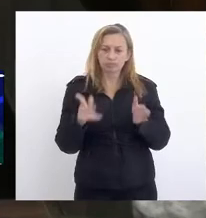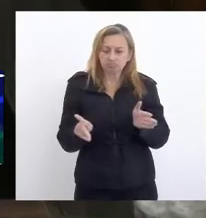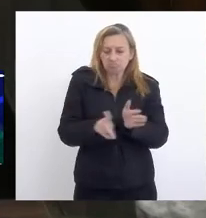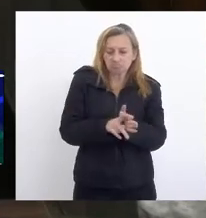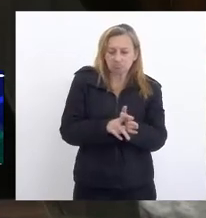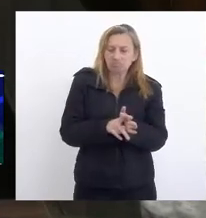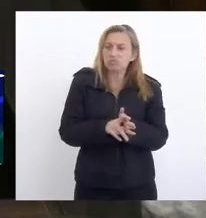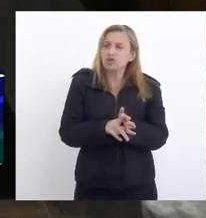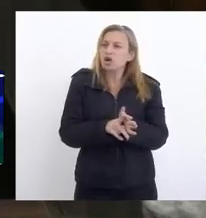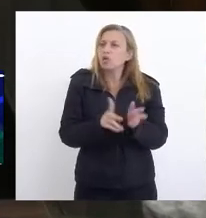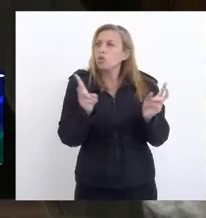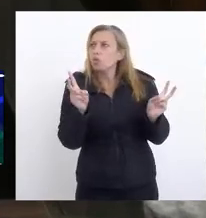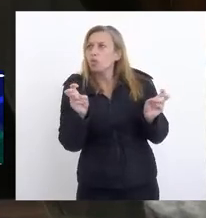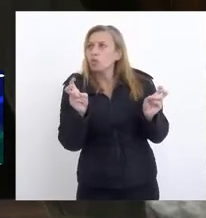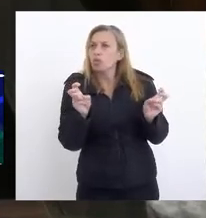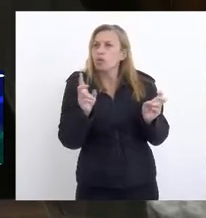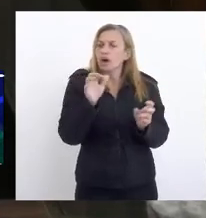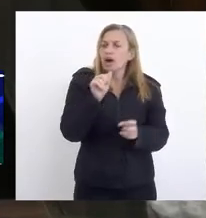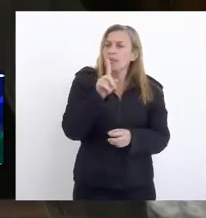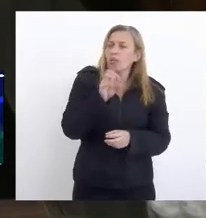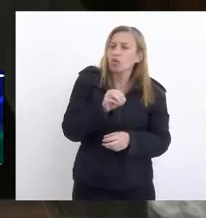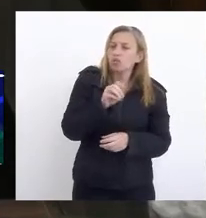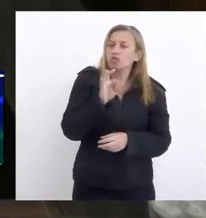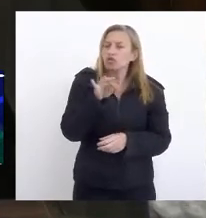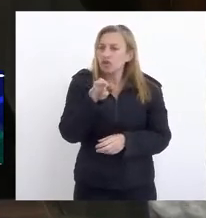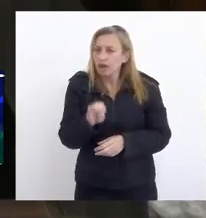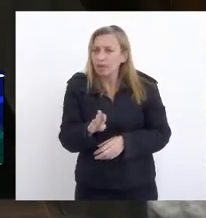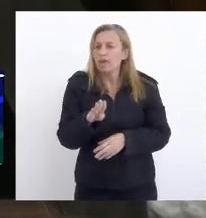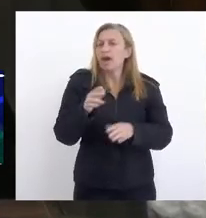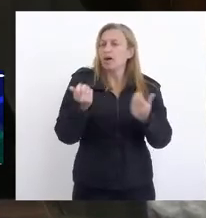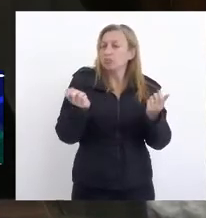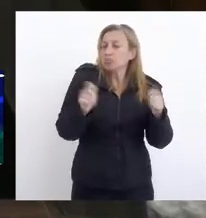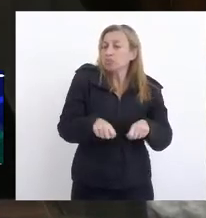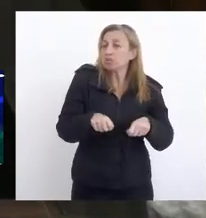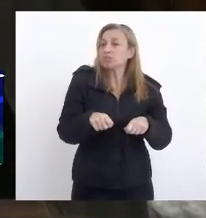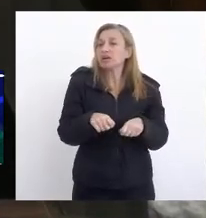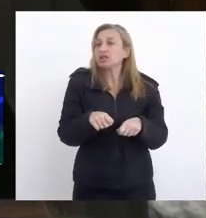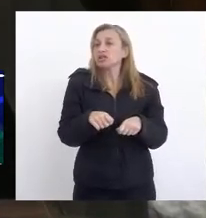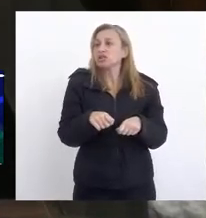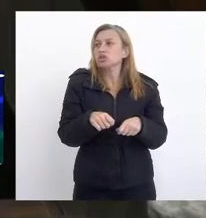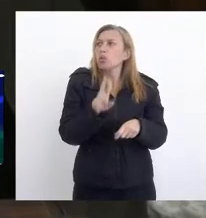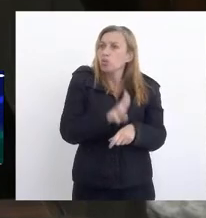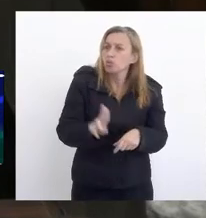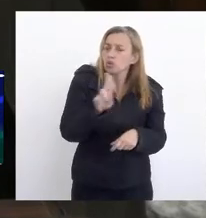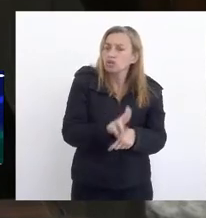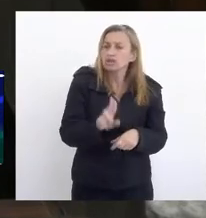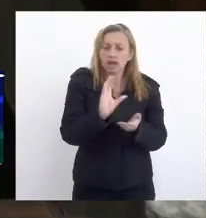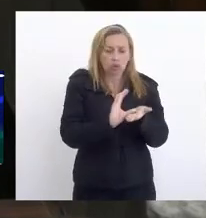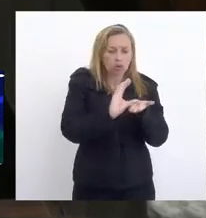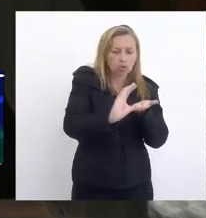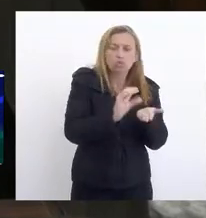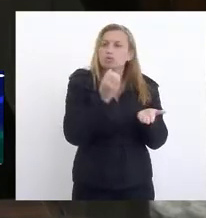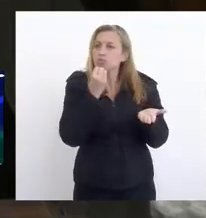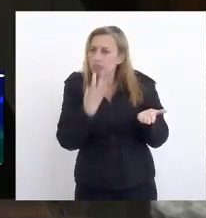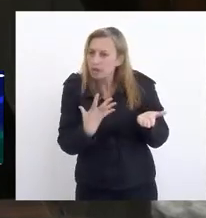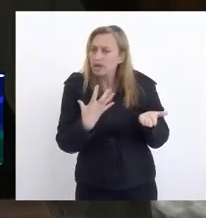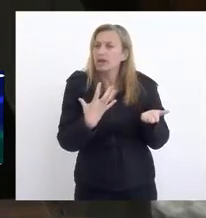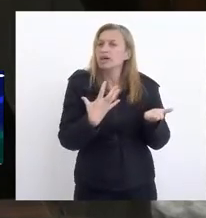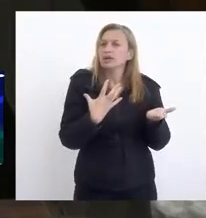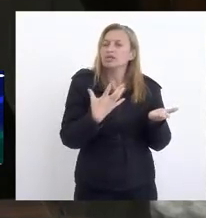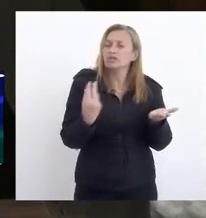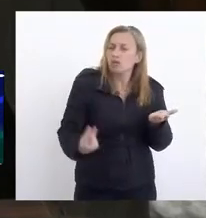projeto sobre o abono Fundeb, sobre a possibilidade de usar bem os recursos do Fundeb